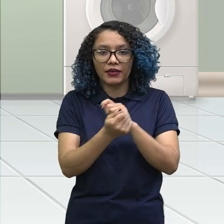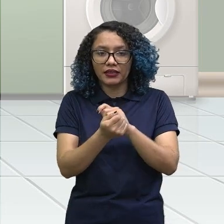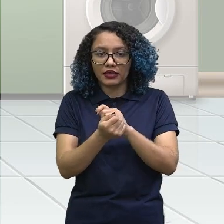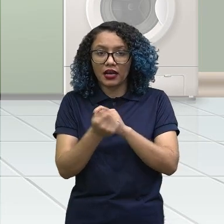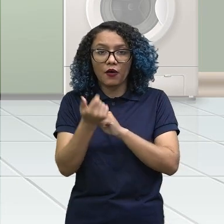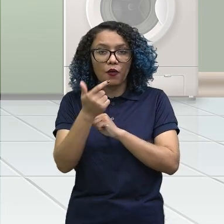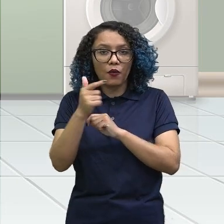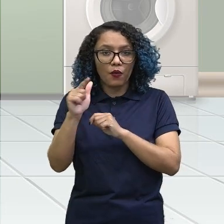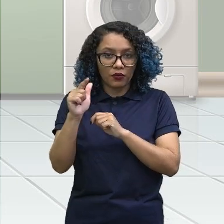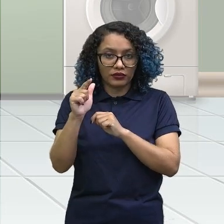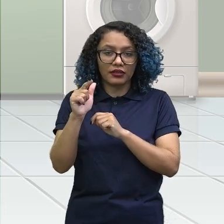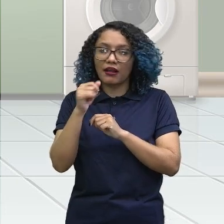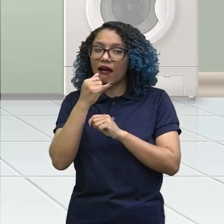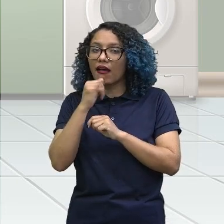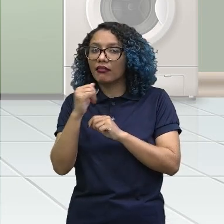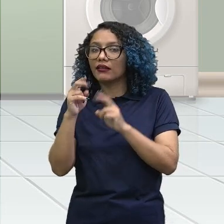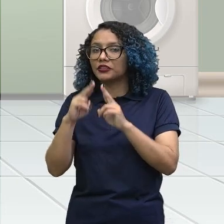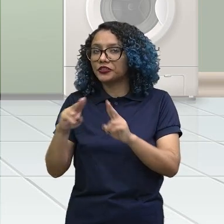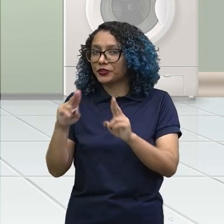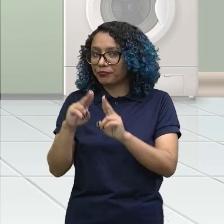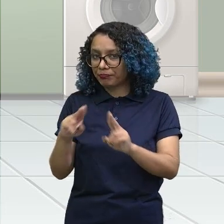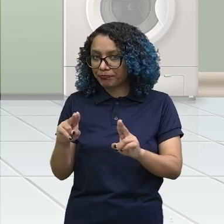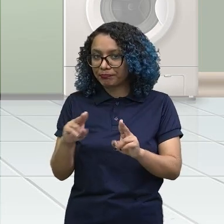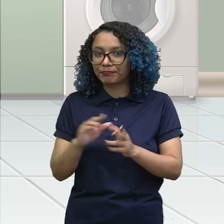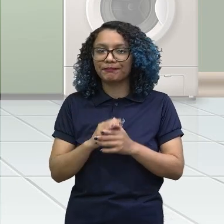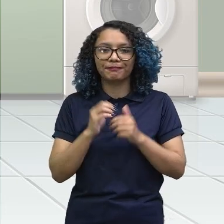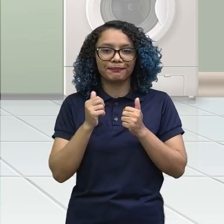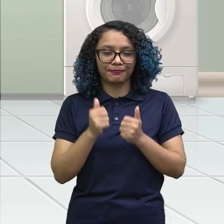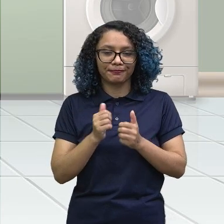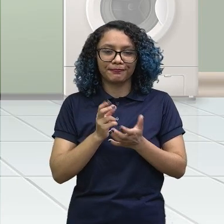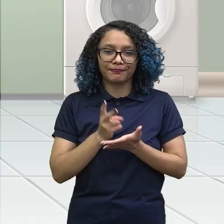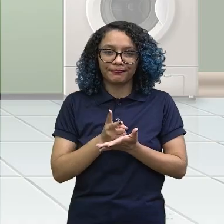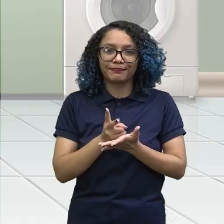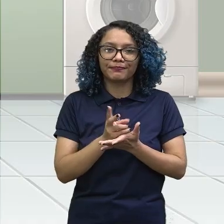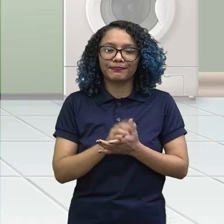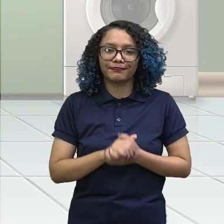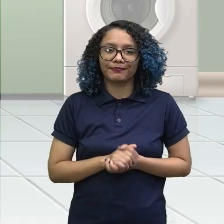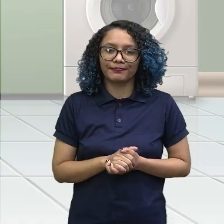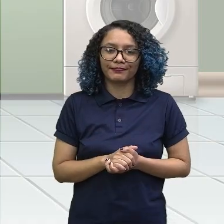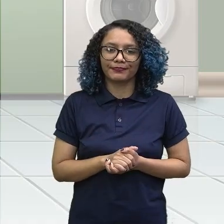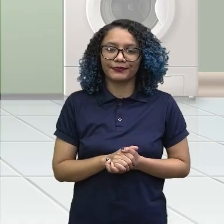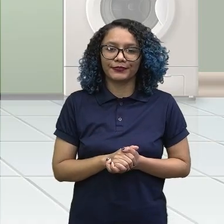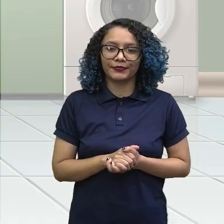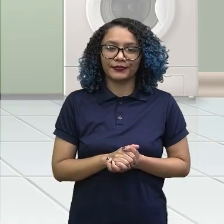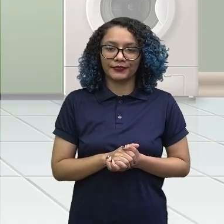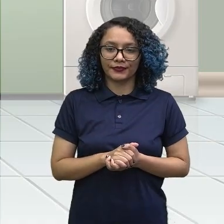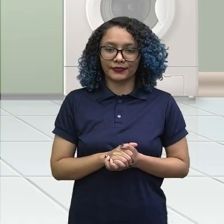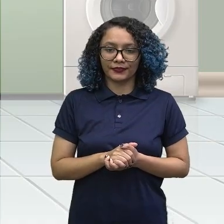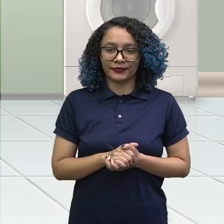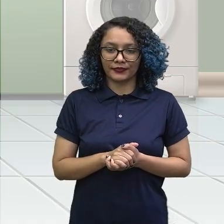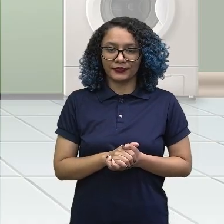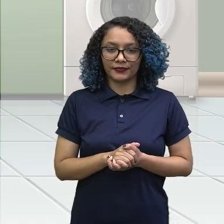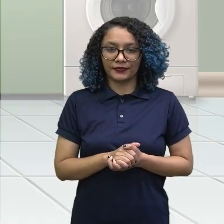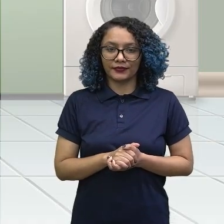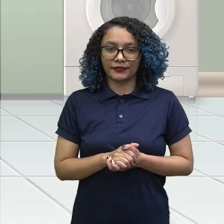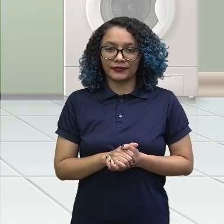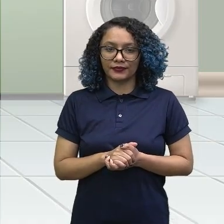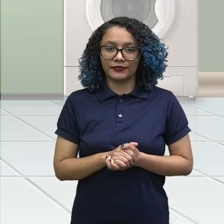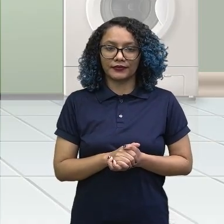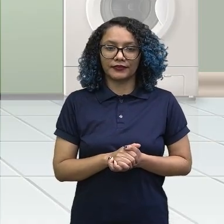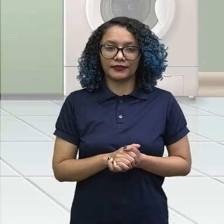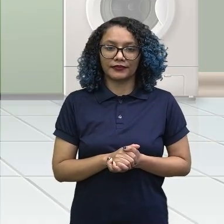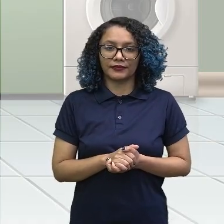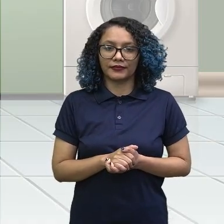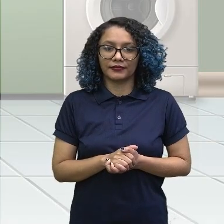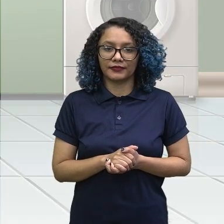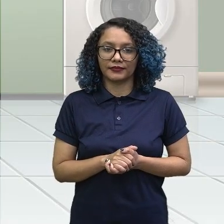transformar para a energia elétrica. Muito bem. Aí, continuando, nós temos, olha só, falando